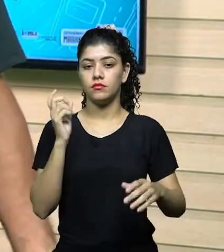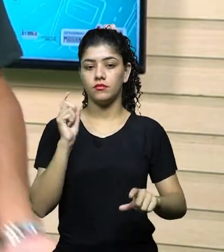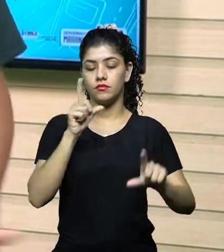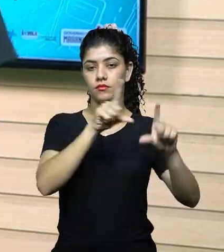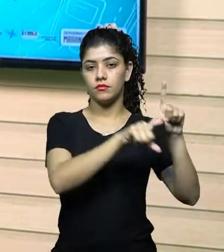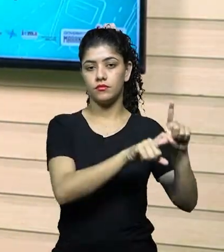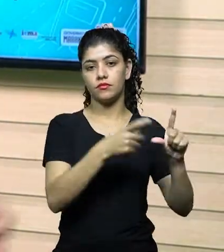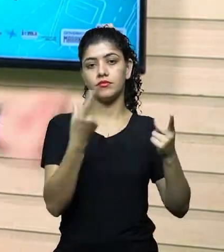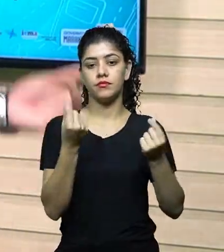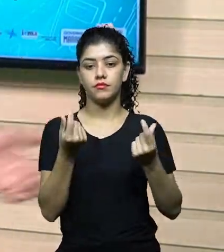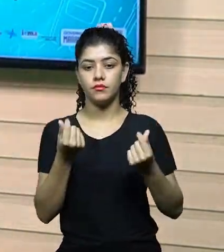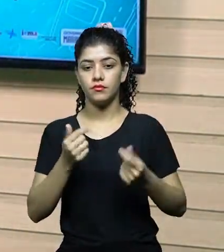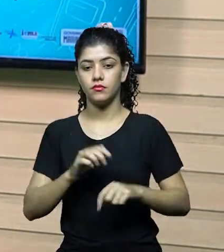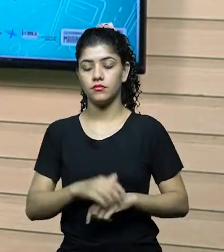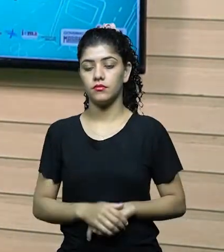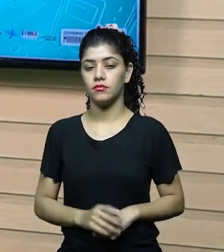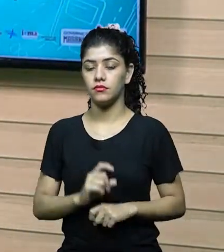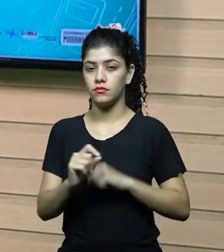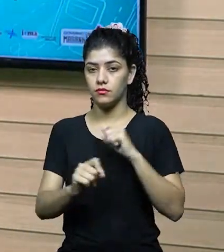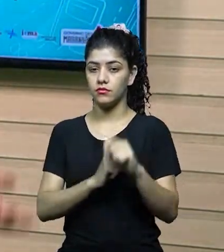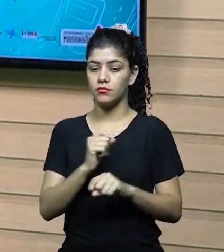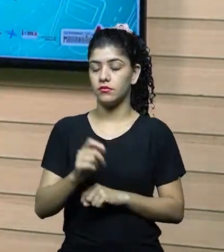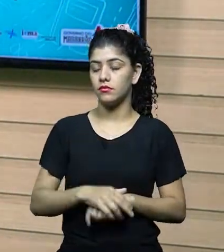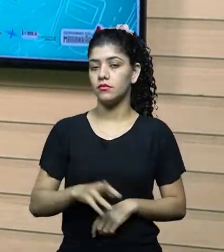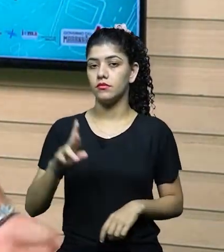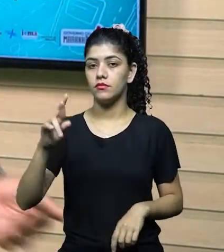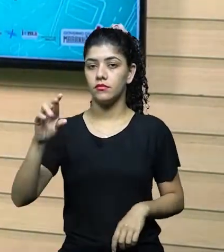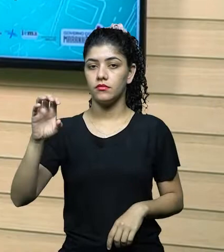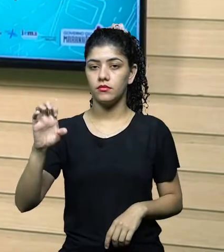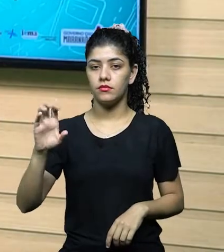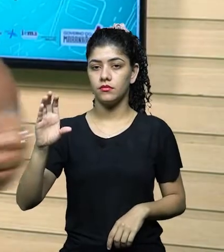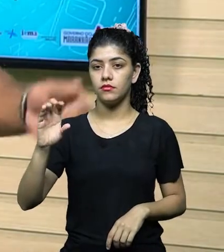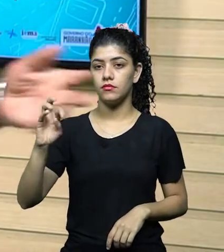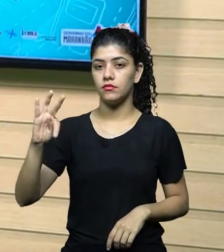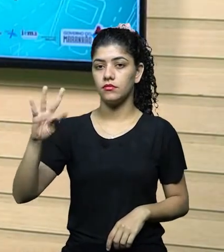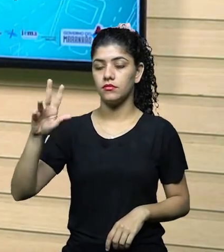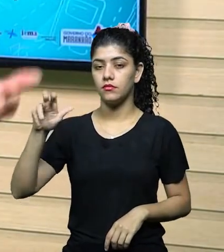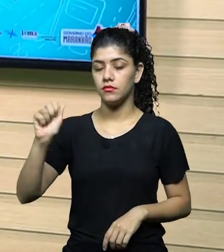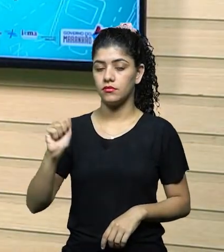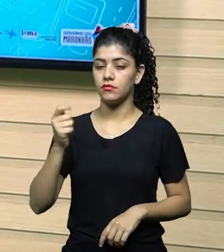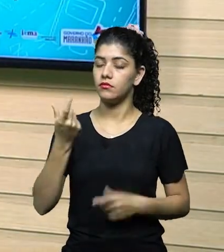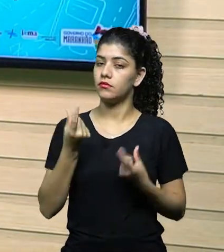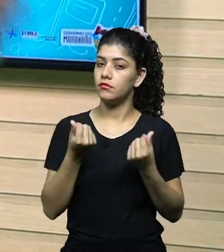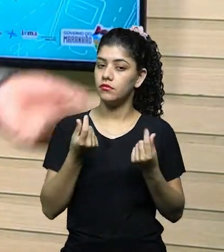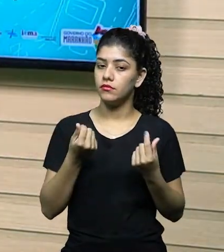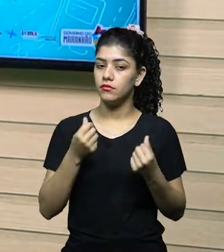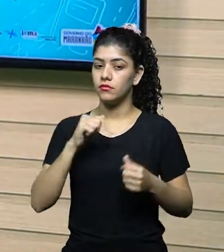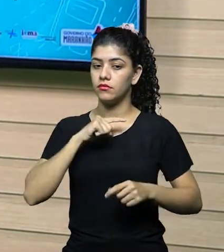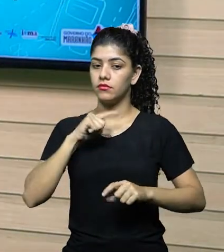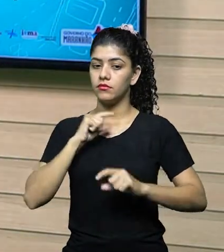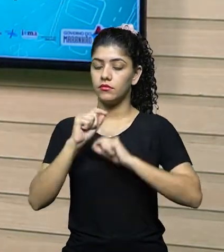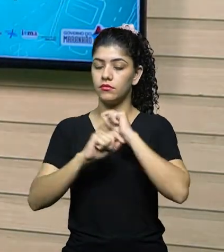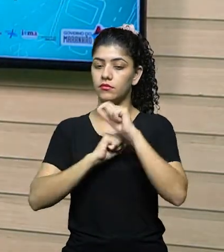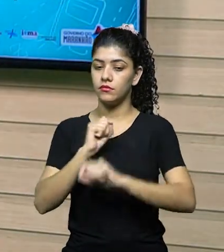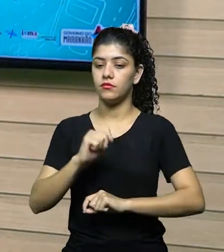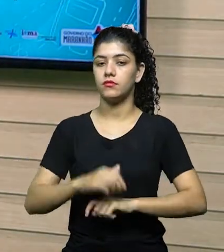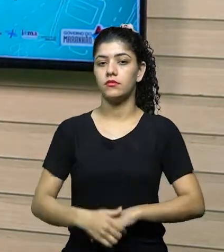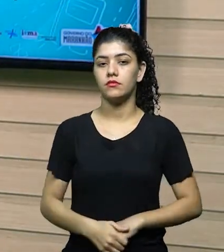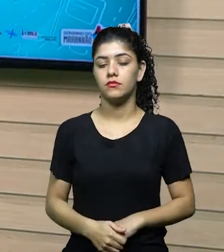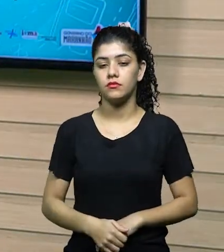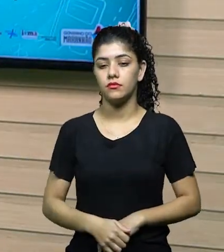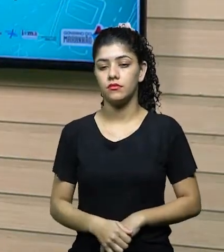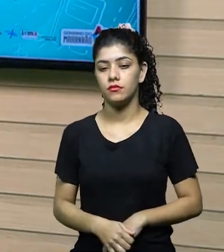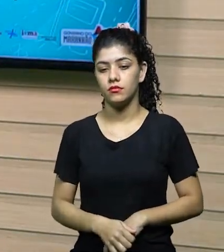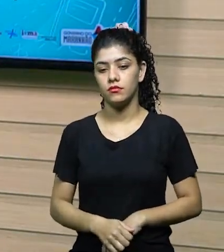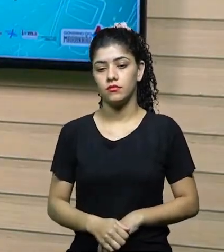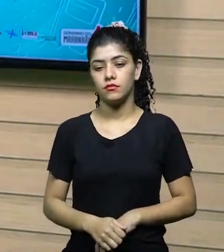financeira. Mas para o banco é uma receita financeira, porque é através de operações financeiras que ele está se capitalizando, ele está conseguindo tirar